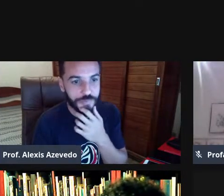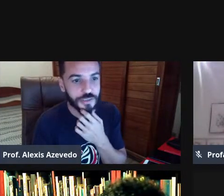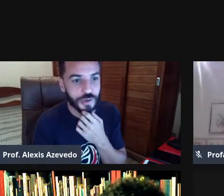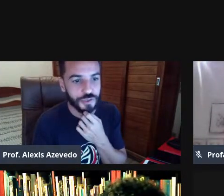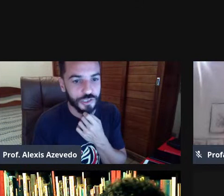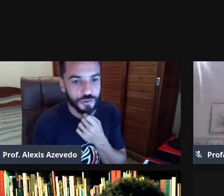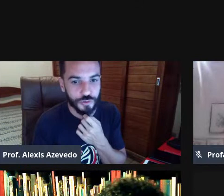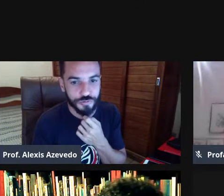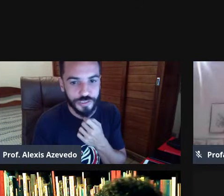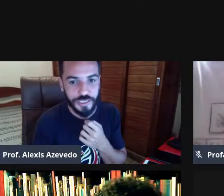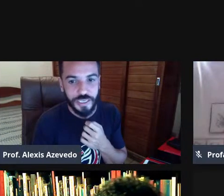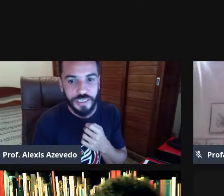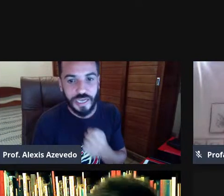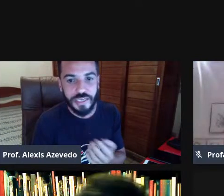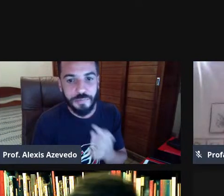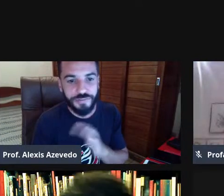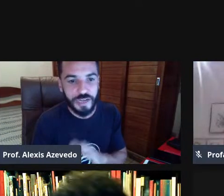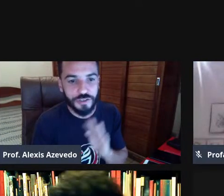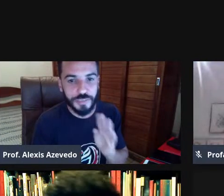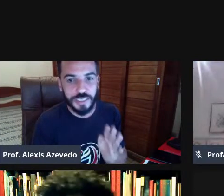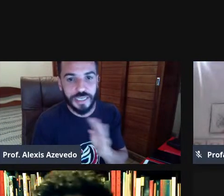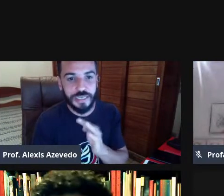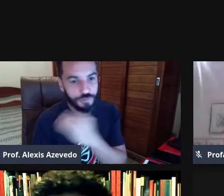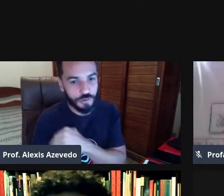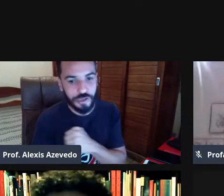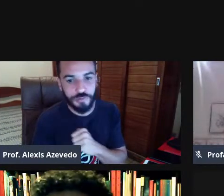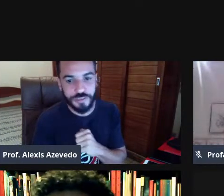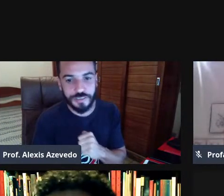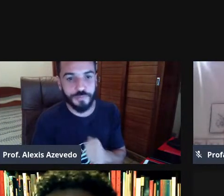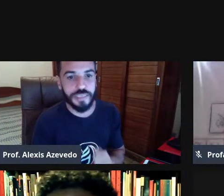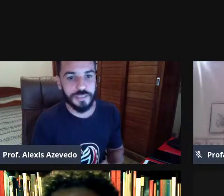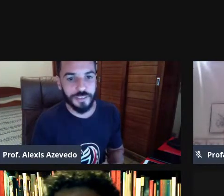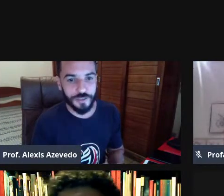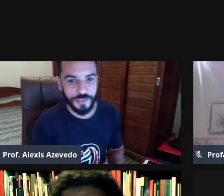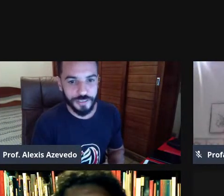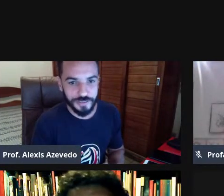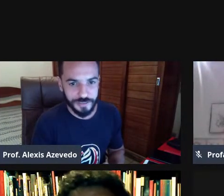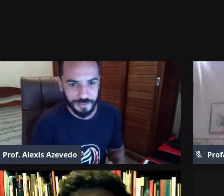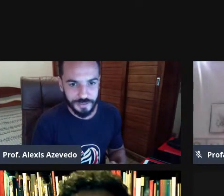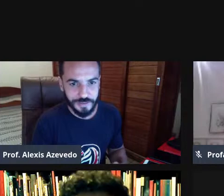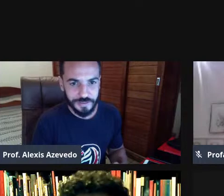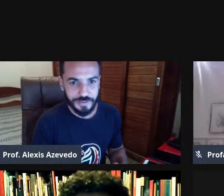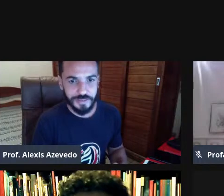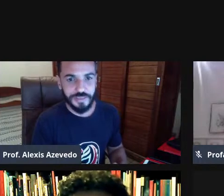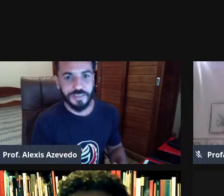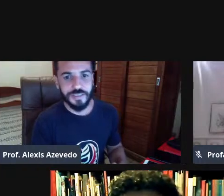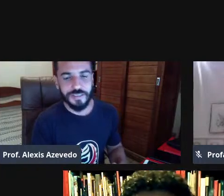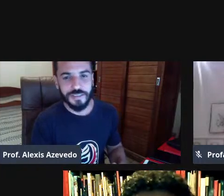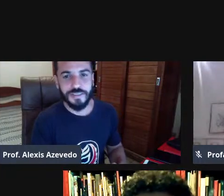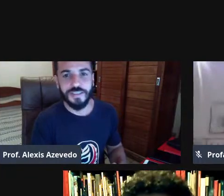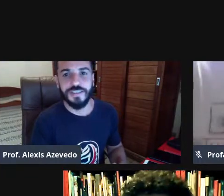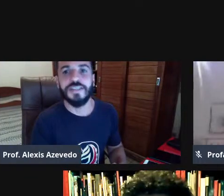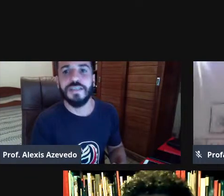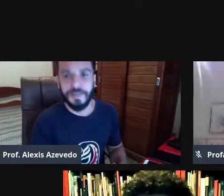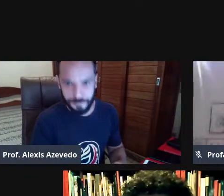professor. Aí vou abrir seu áudio aqui de novo. E aí, Fátima, Daniela, eu vou colocar vocês no backstage. Okay?